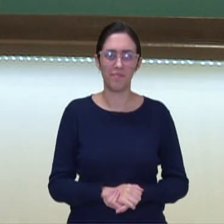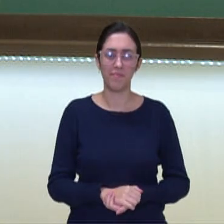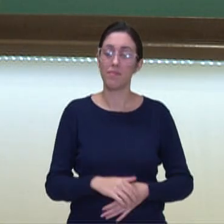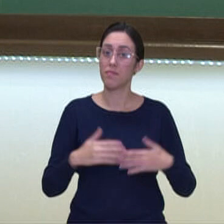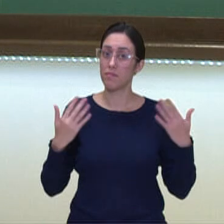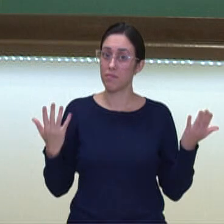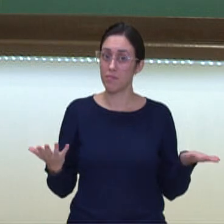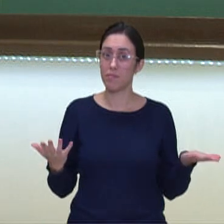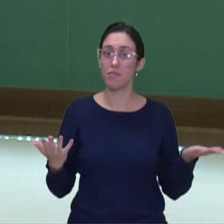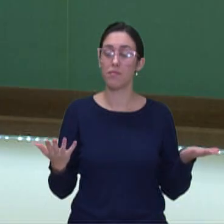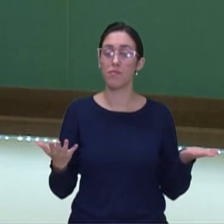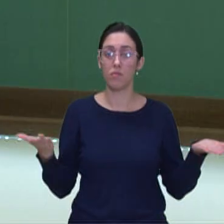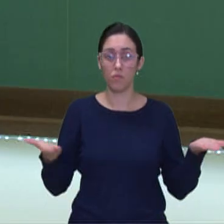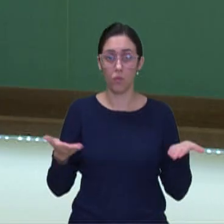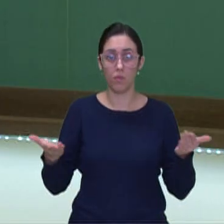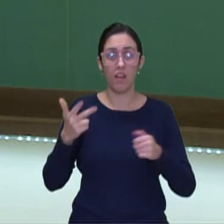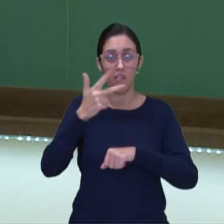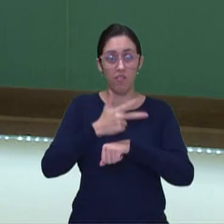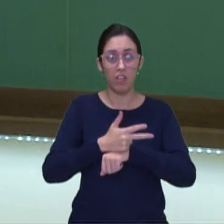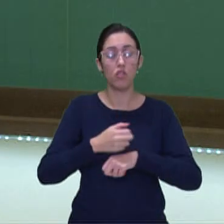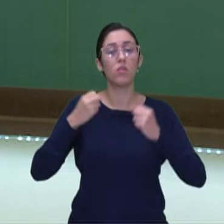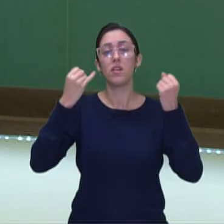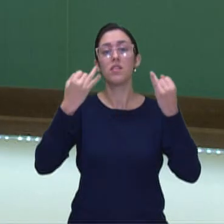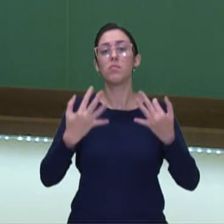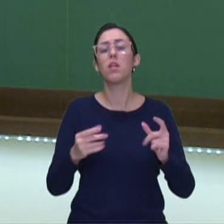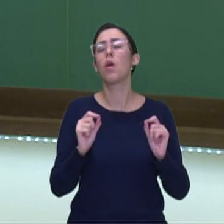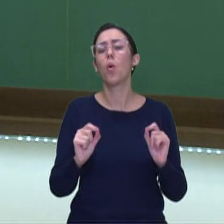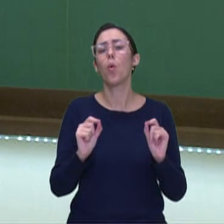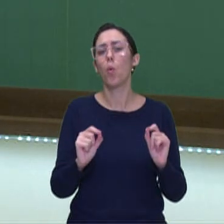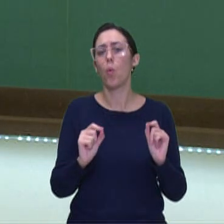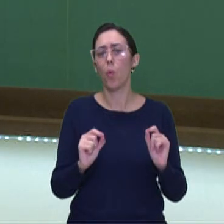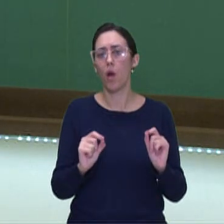Então, olha só. Neste vídeo, nós falamos sobre o quê?